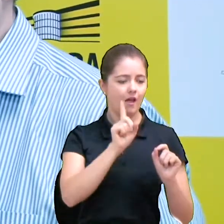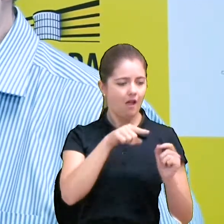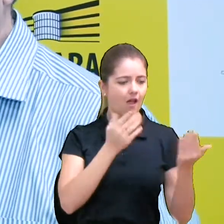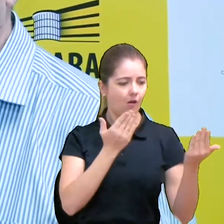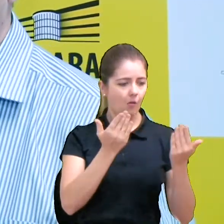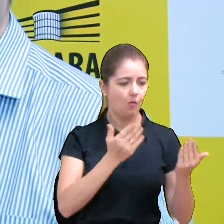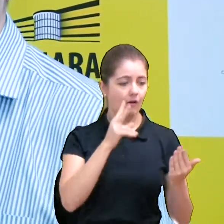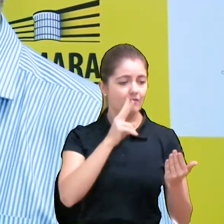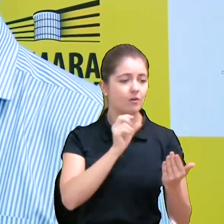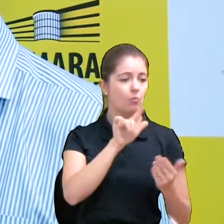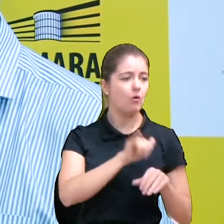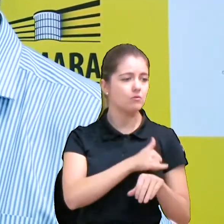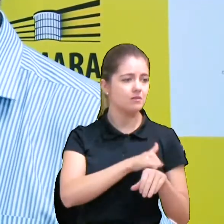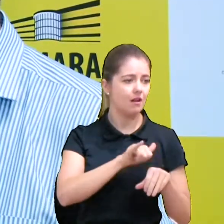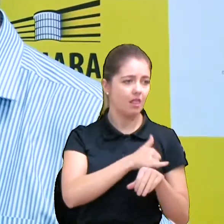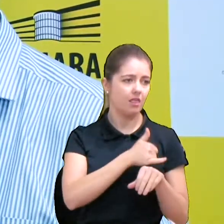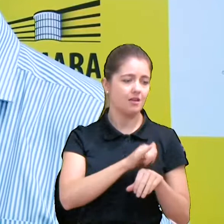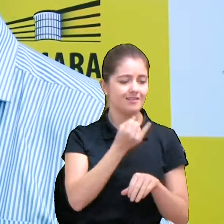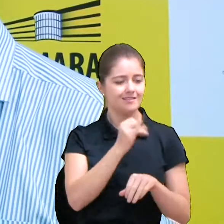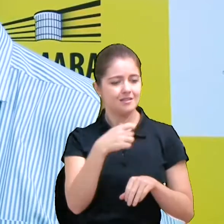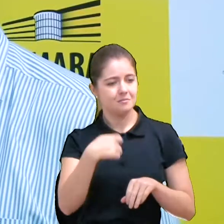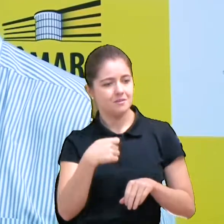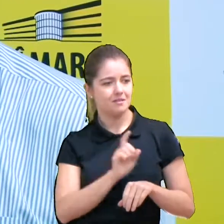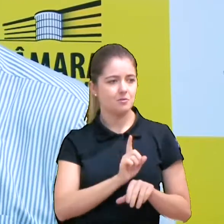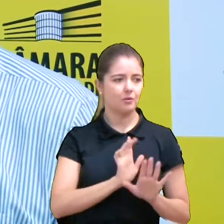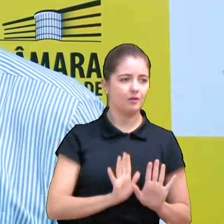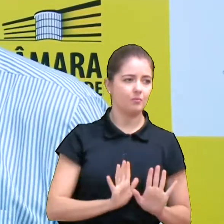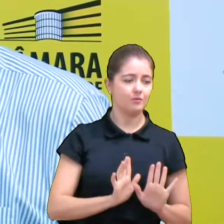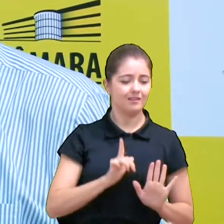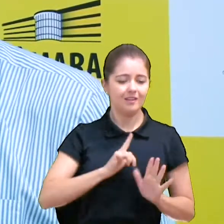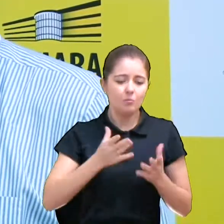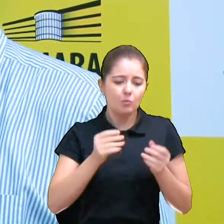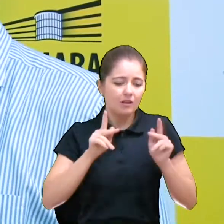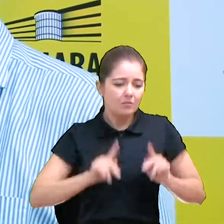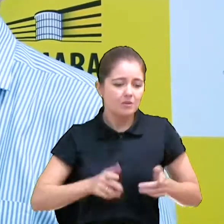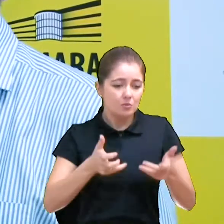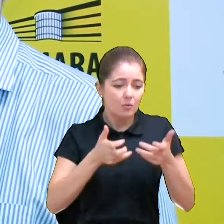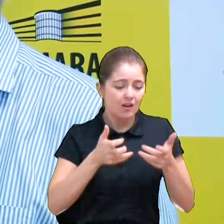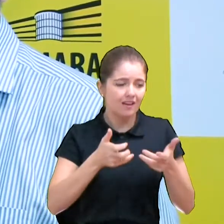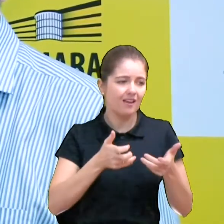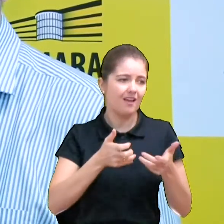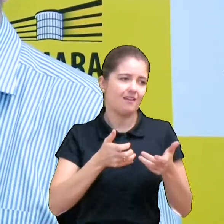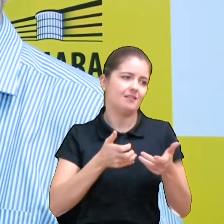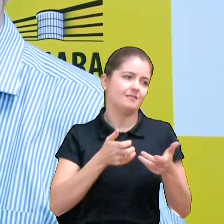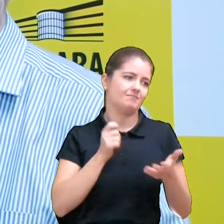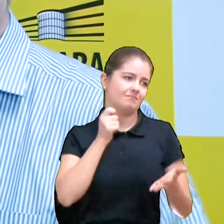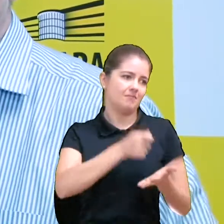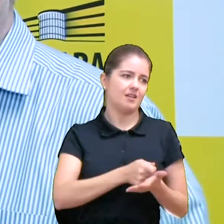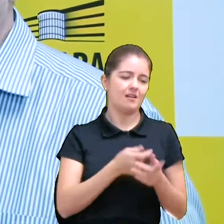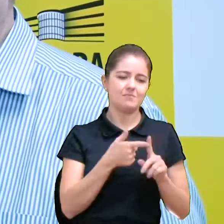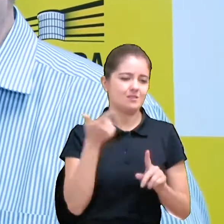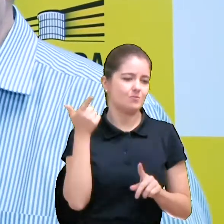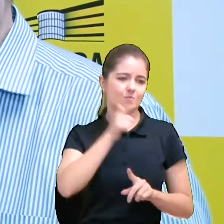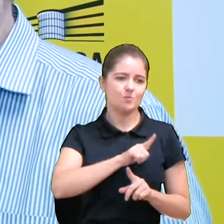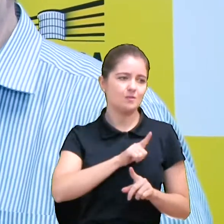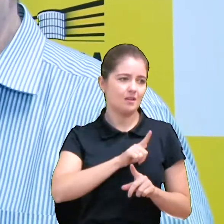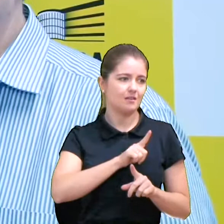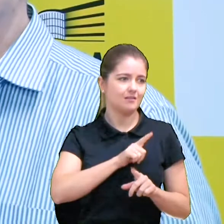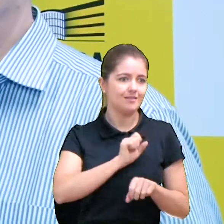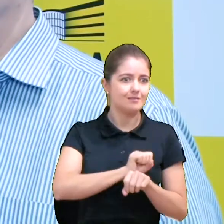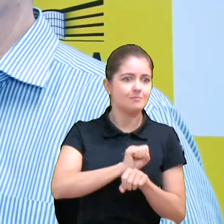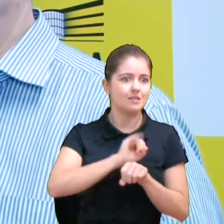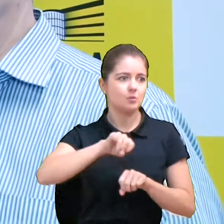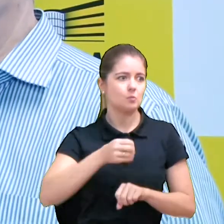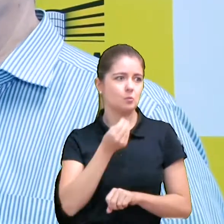fora tem muita gente aguardando a oportunidade de se regularizar. E outra coisa também, que não adianta perder tempo, as